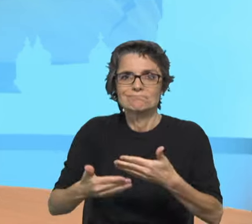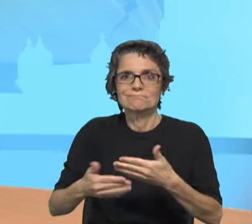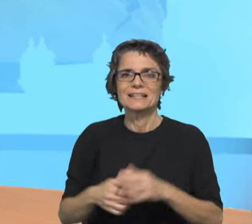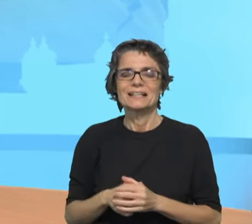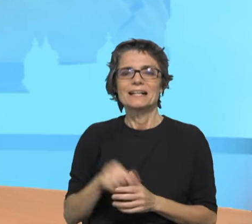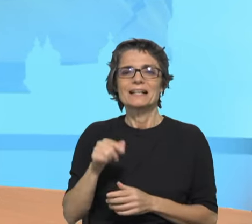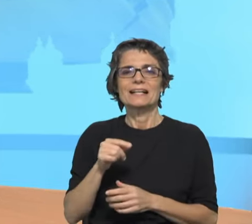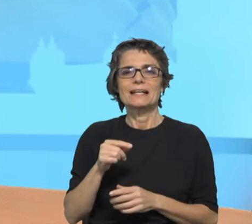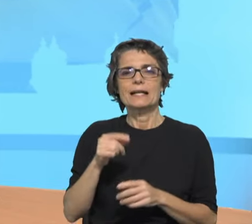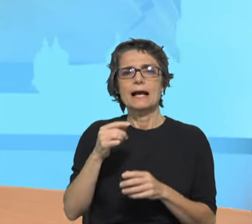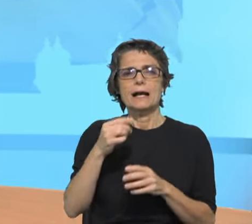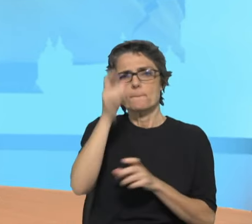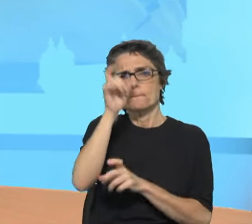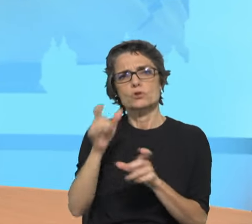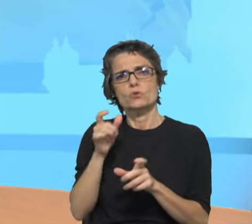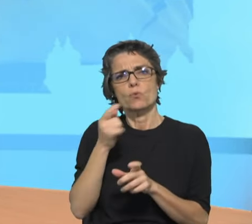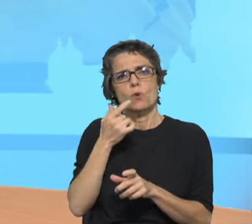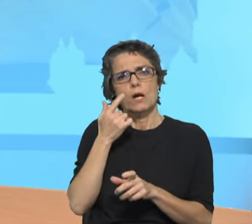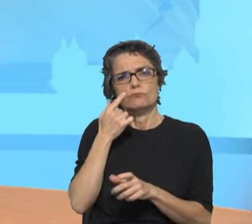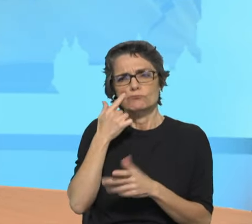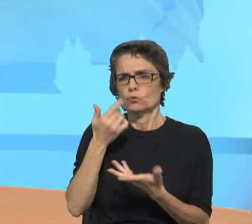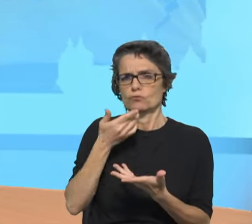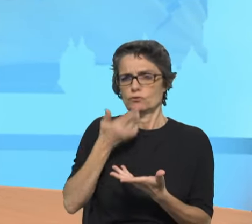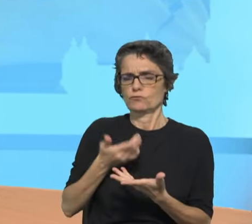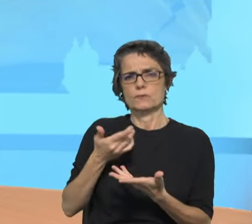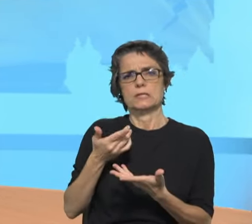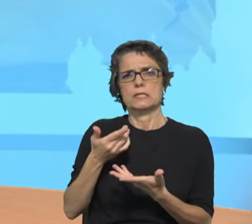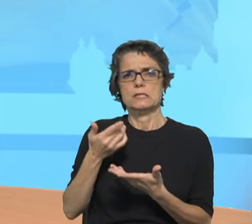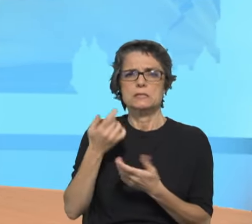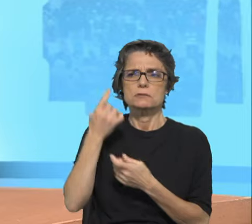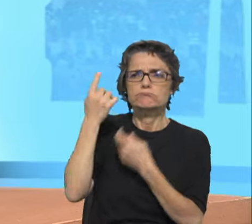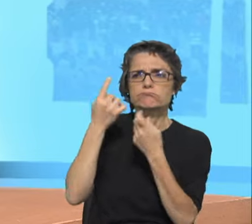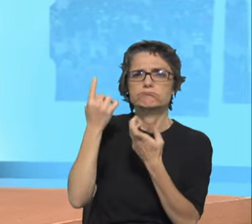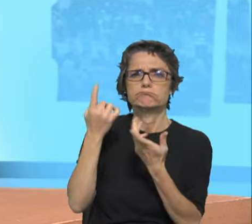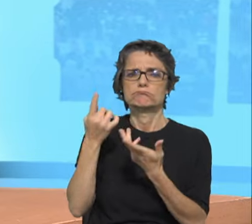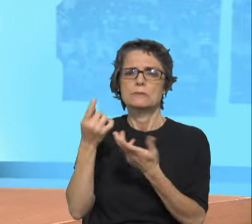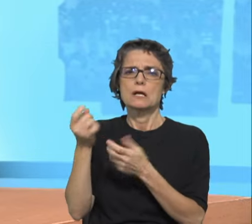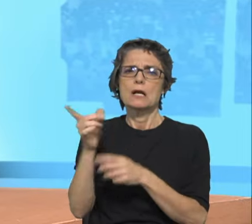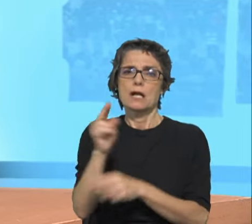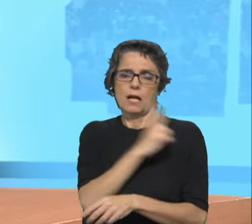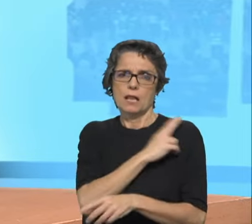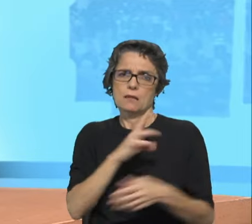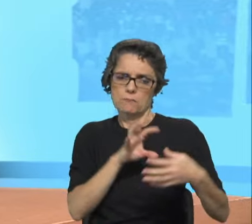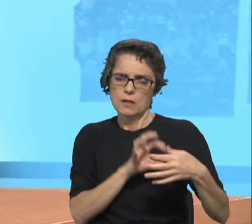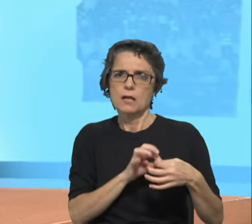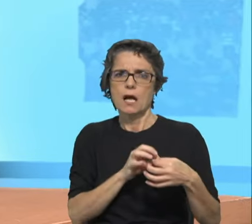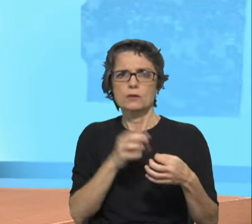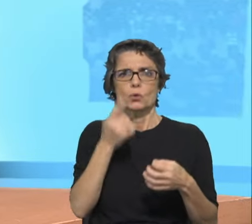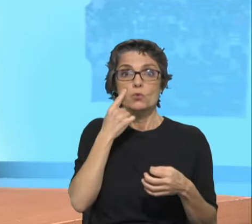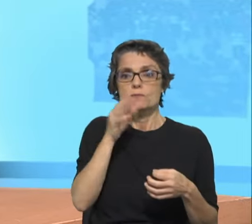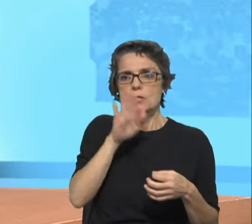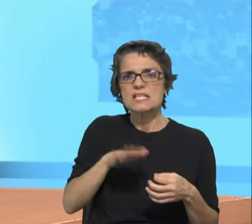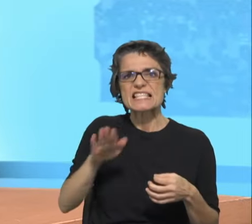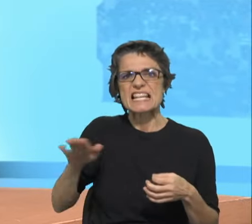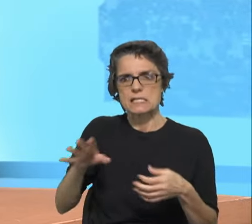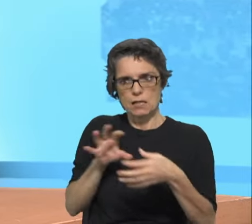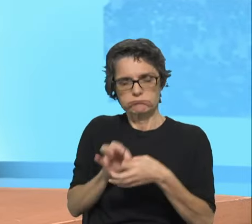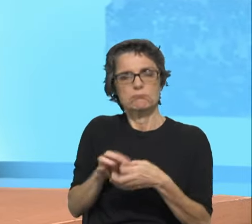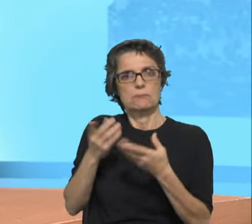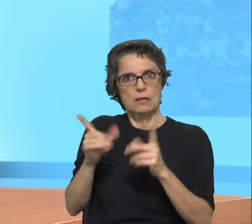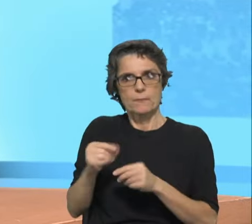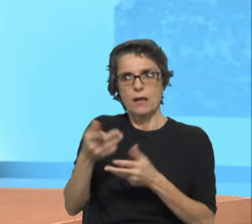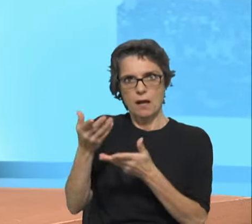diferentes pensadores, mas não só pensadores. Pessoas, obviamente, da academia, o conhecimento científico é fundamental e é uma